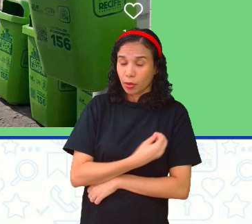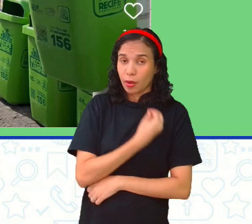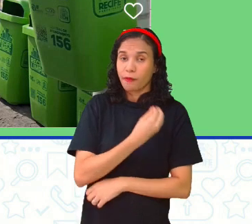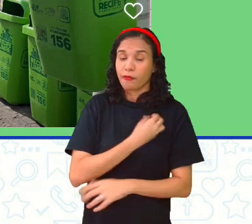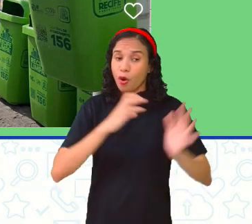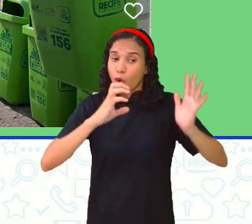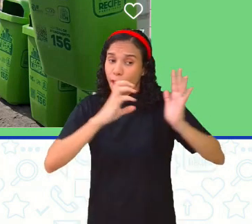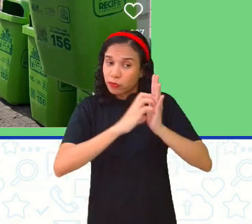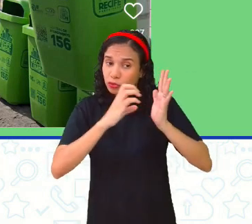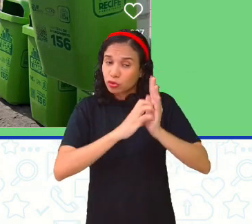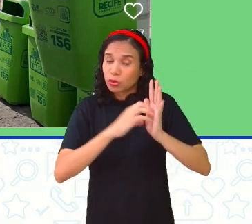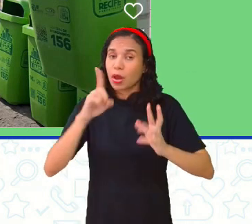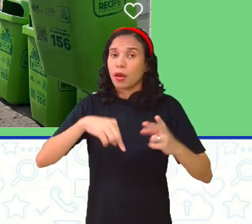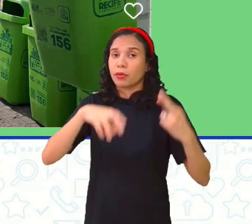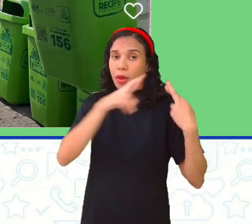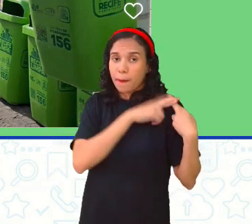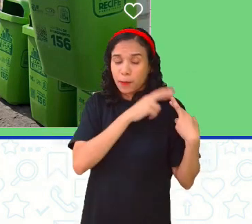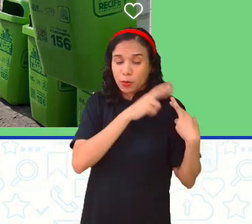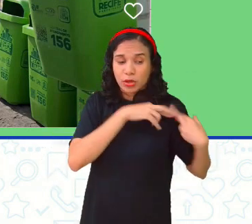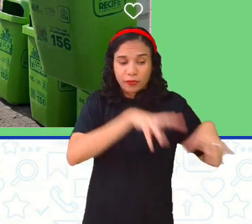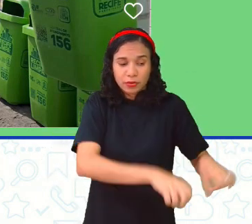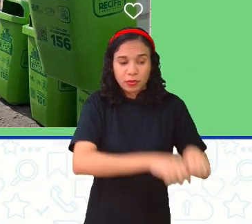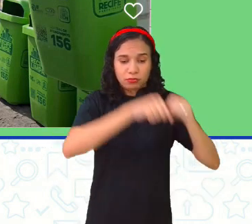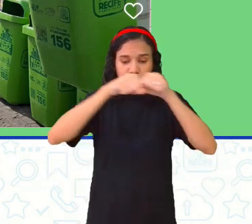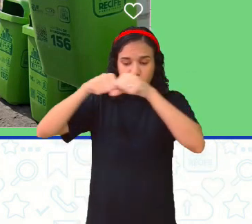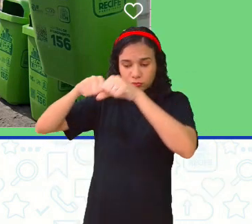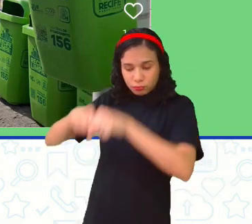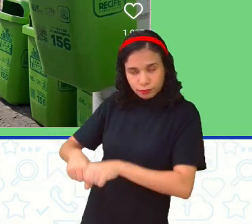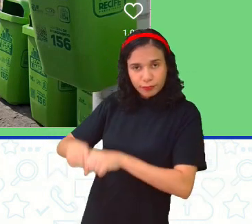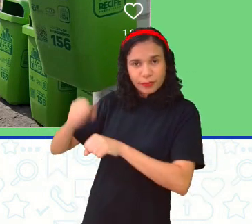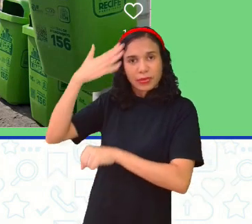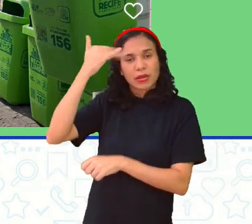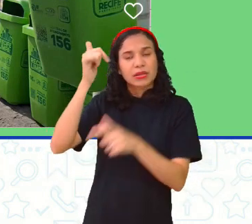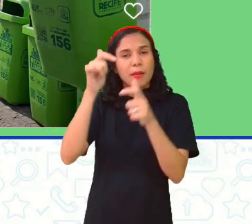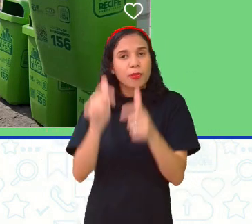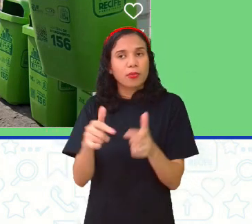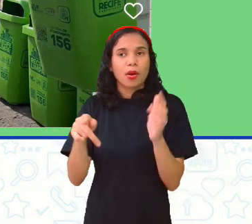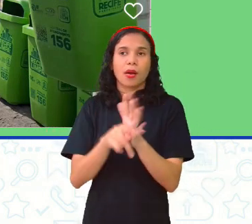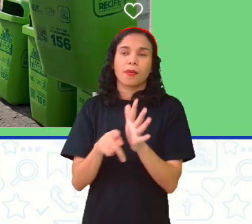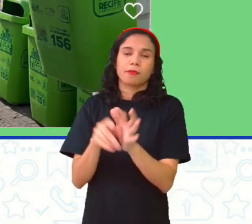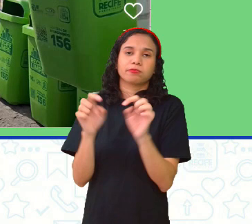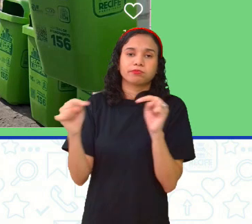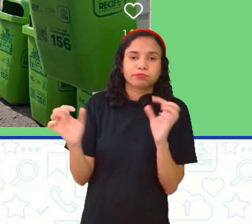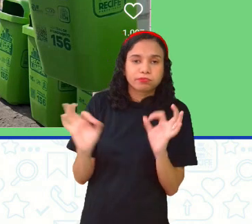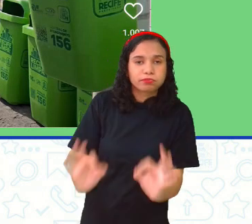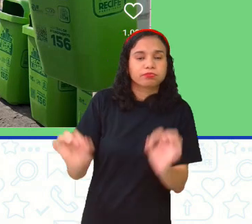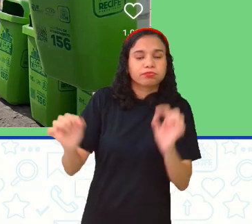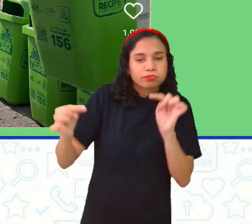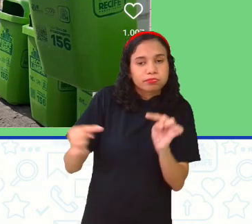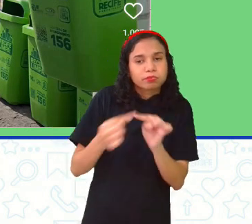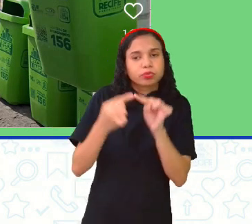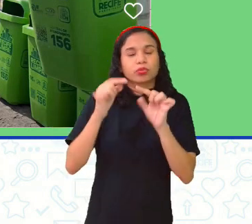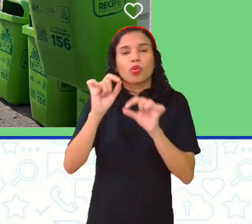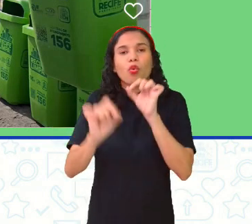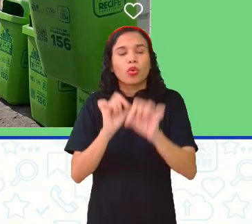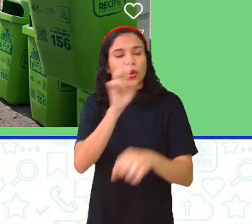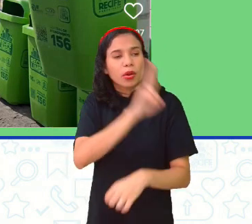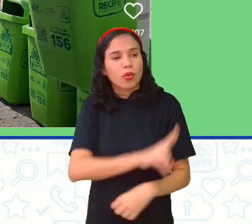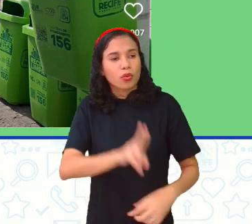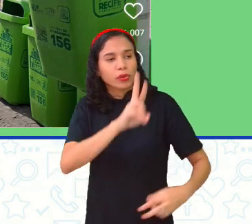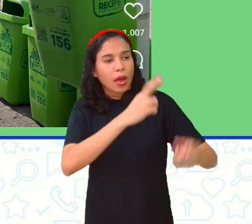são responsáveis para recolher o lixo, eles já sabem onde devem colocar no local certo, o que for para usar